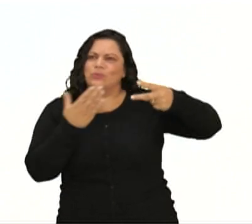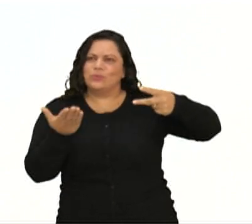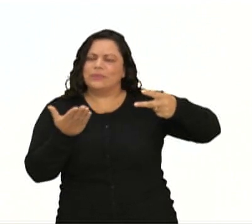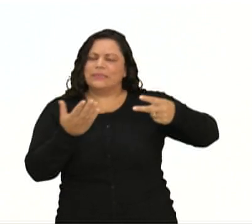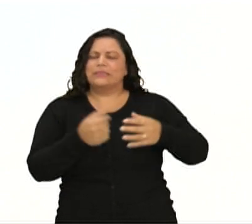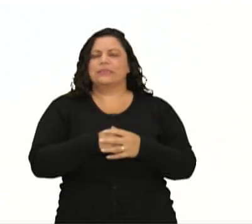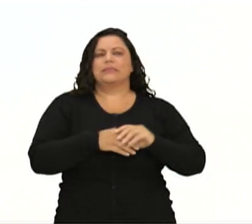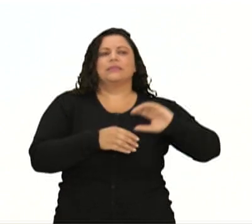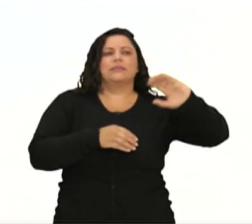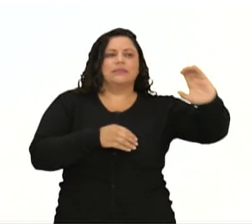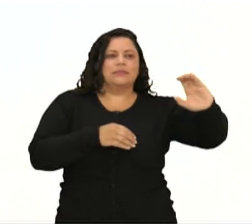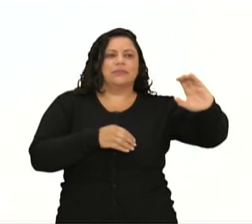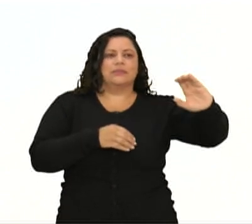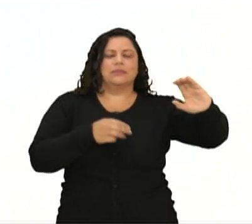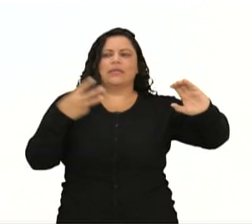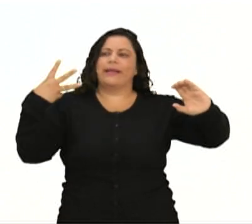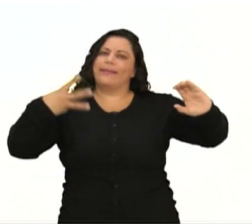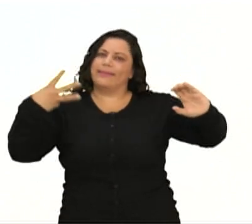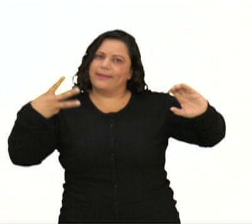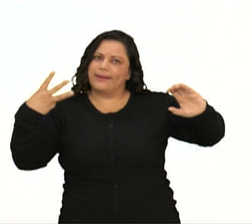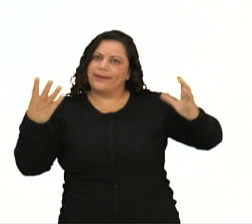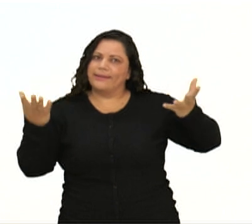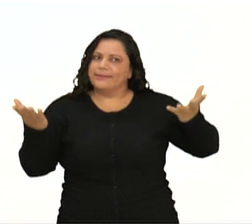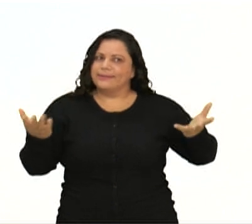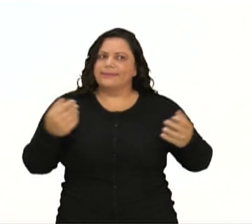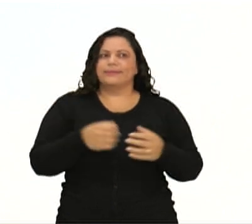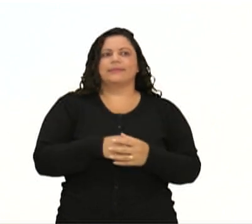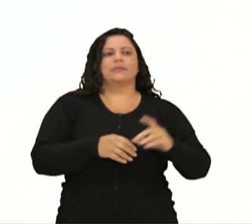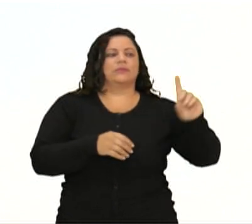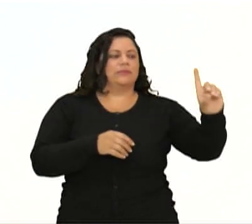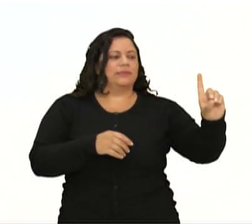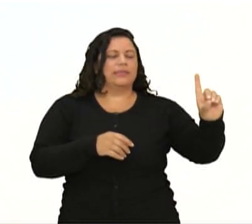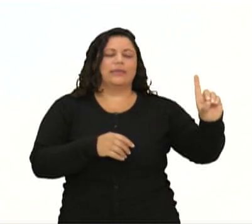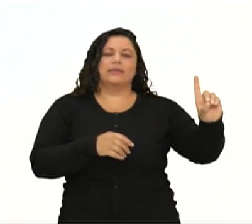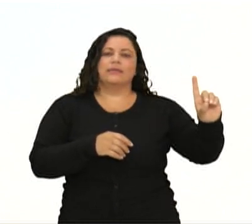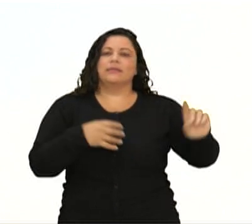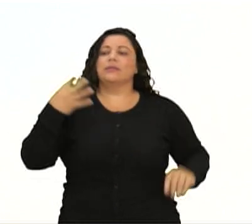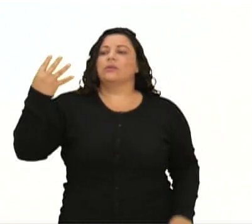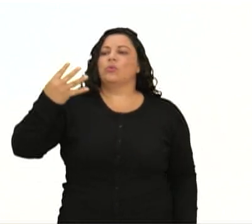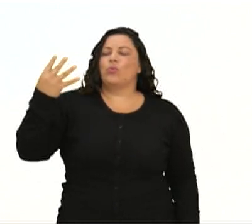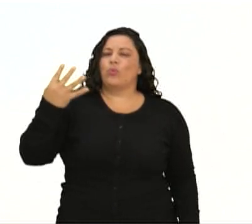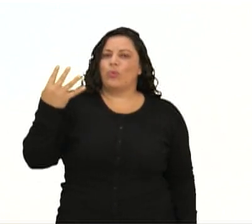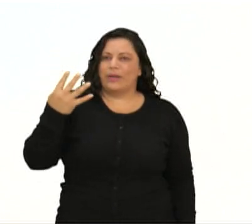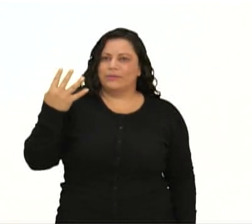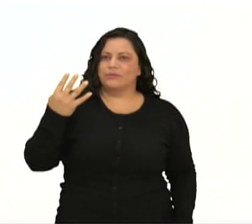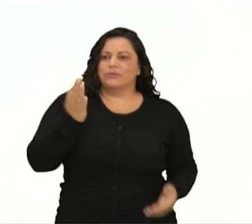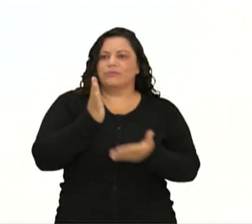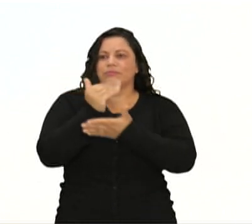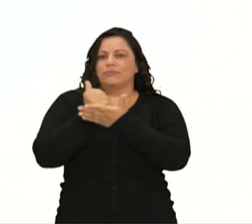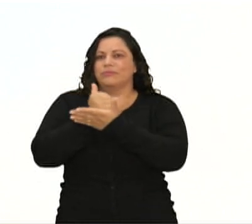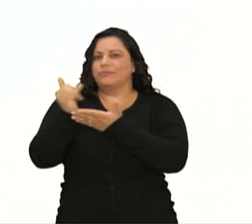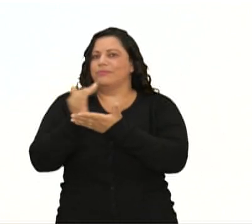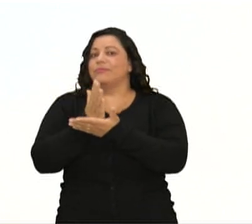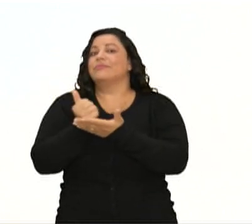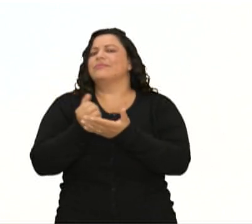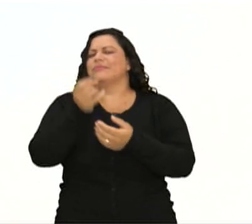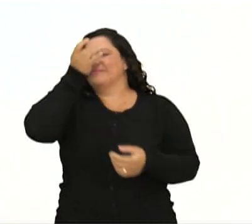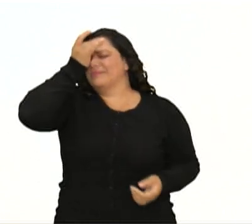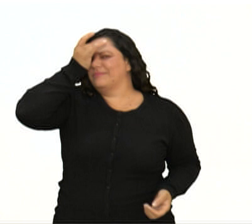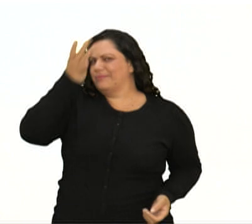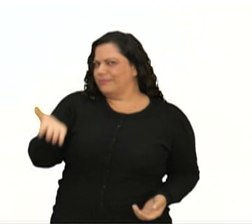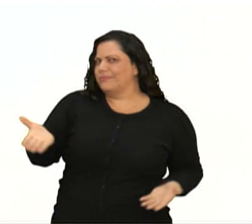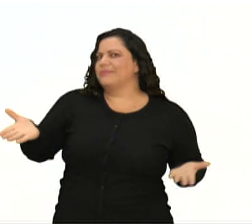cavidades. A alternativa C, 3 cavidades. Ou a alternativa D, 4 cavidades. Tá fácil,